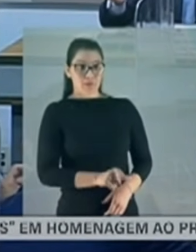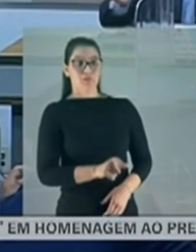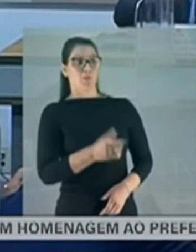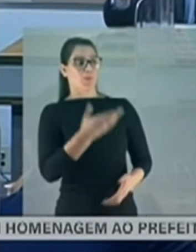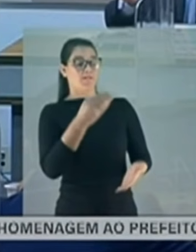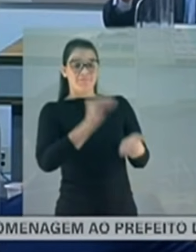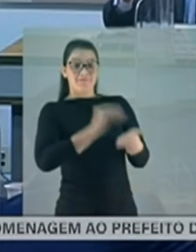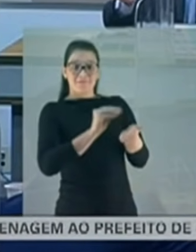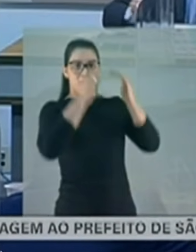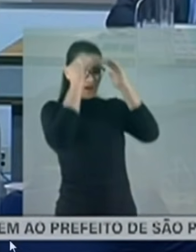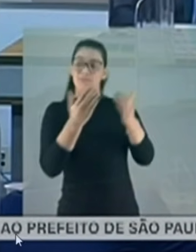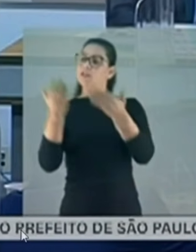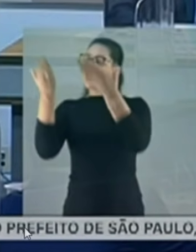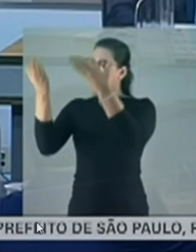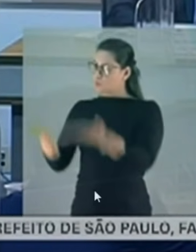senhor. Nenhum outro.